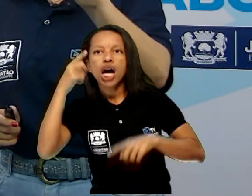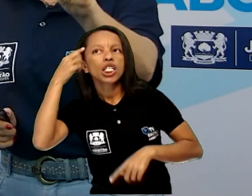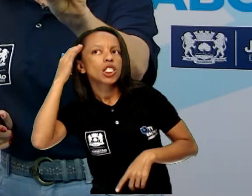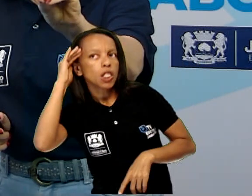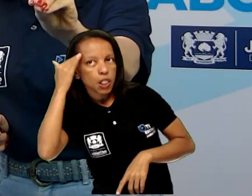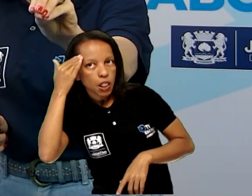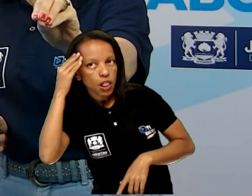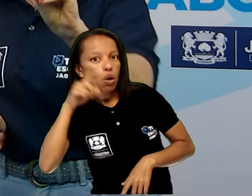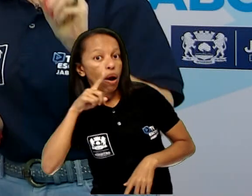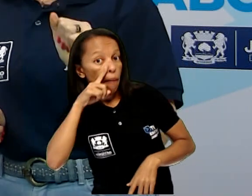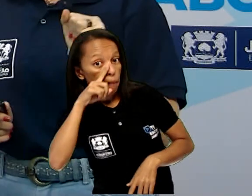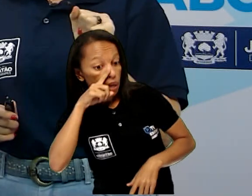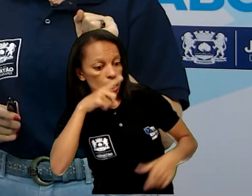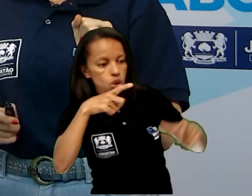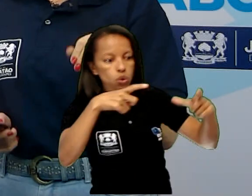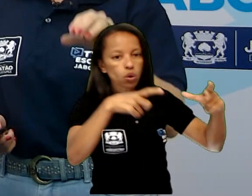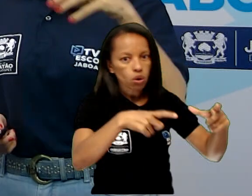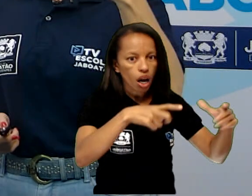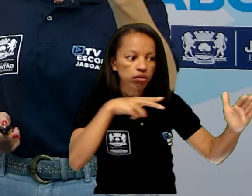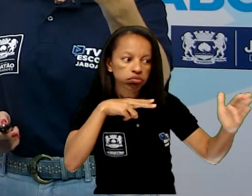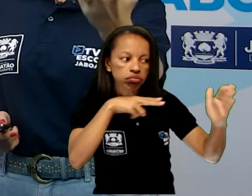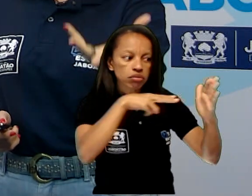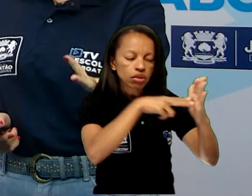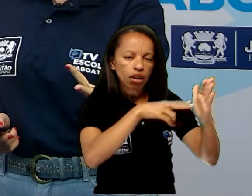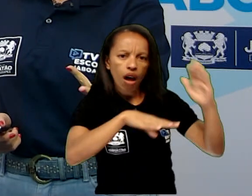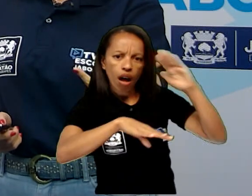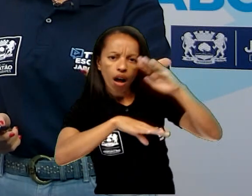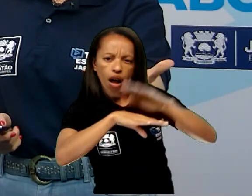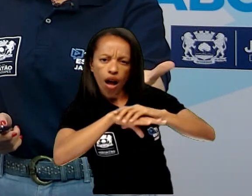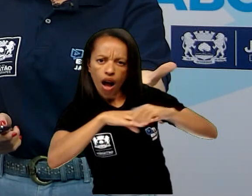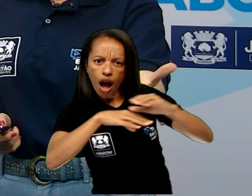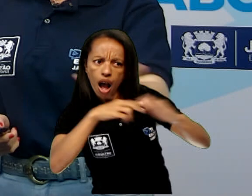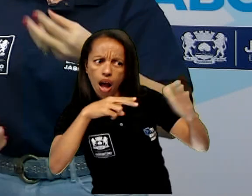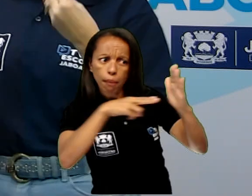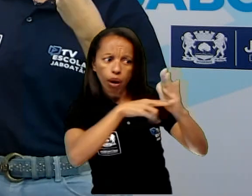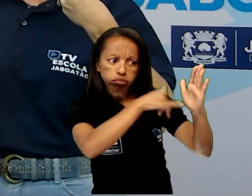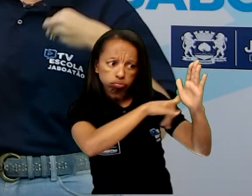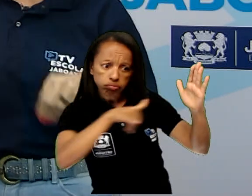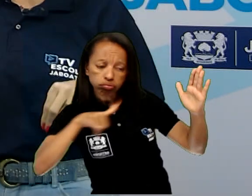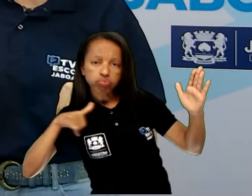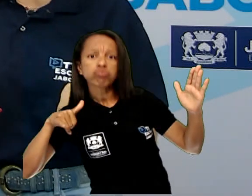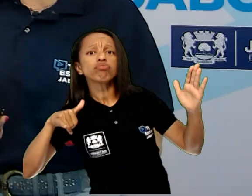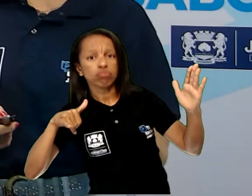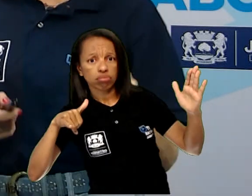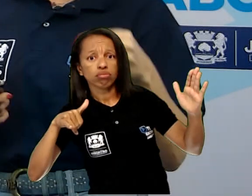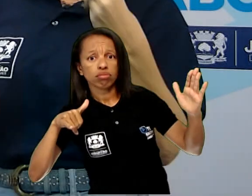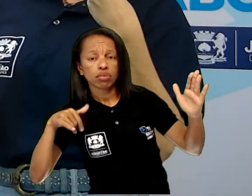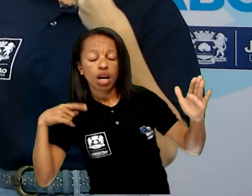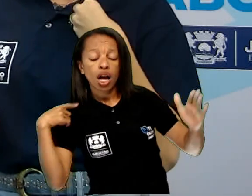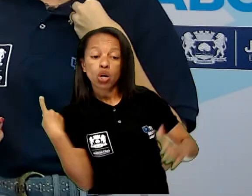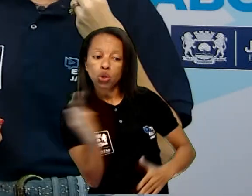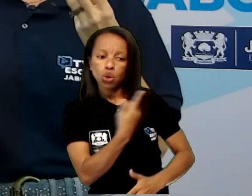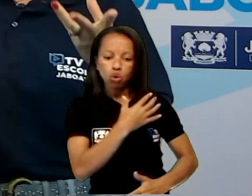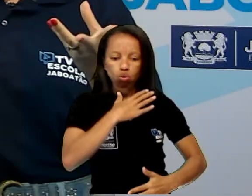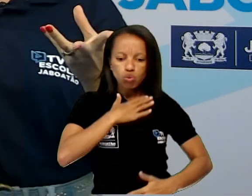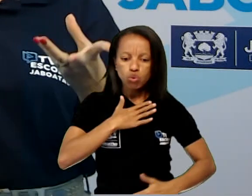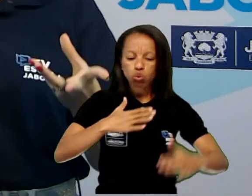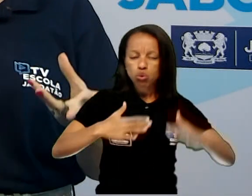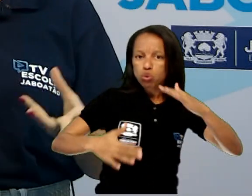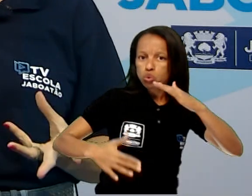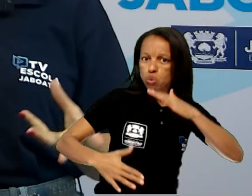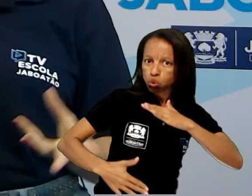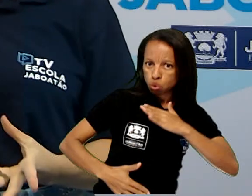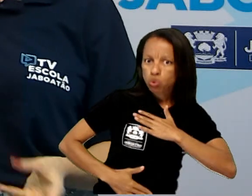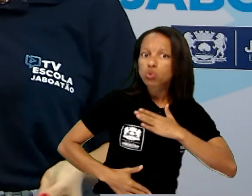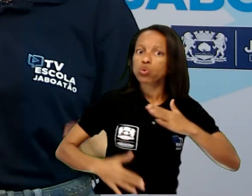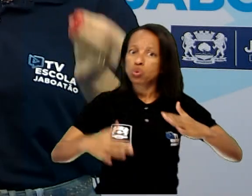que onde ele botava a mão naquele local, dava uma descarga de energia. E o nosso corpo, ele é condutor de